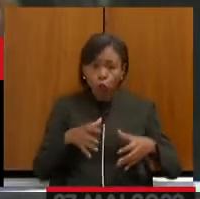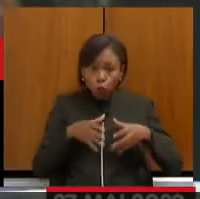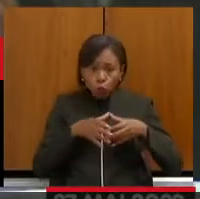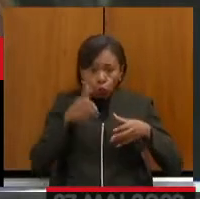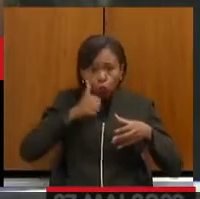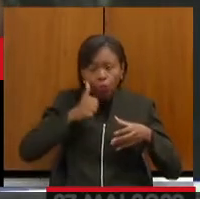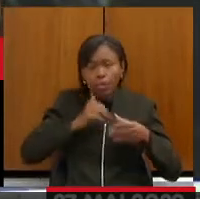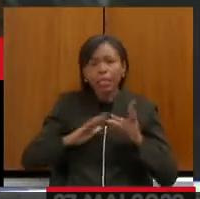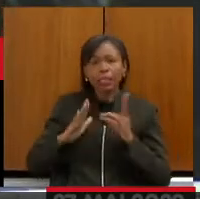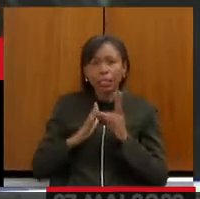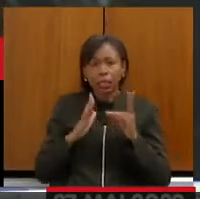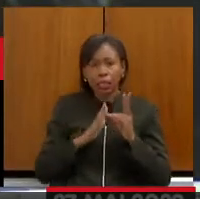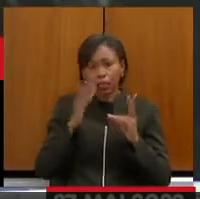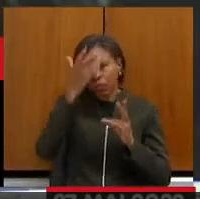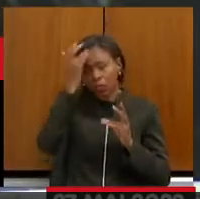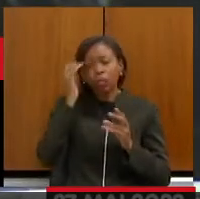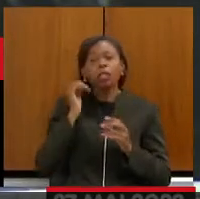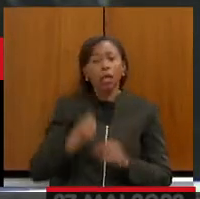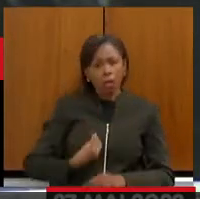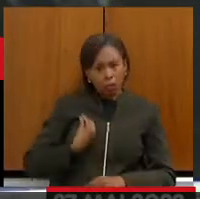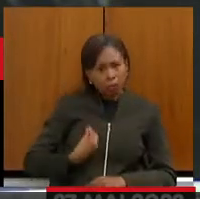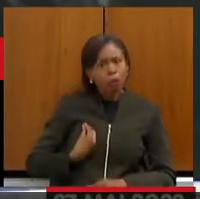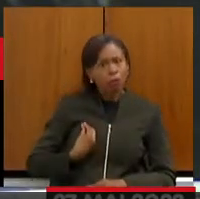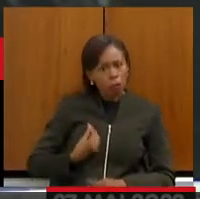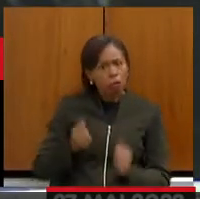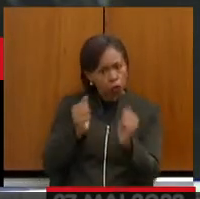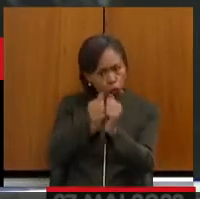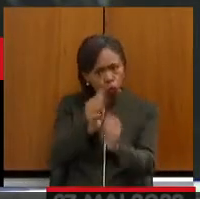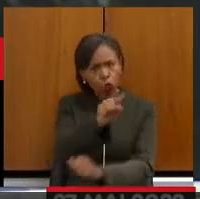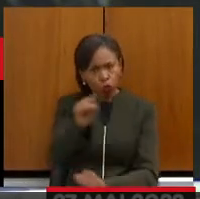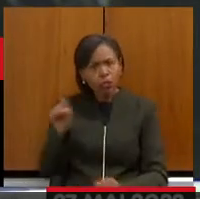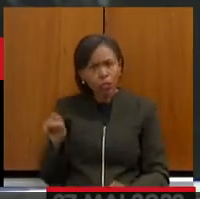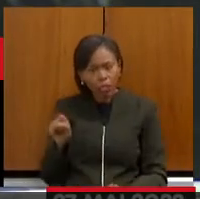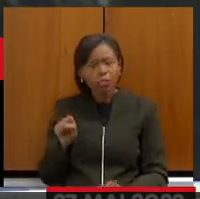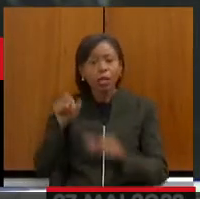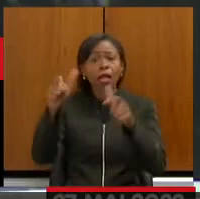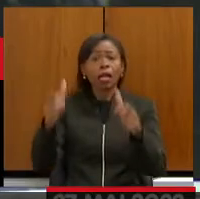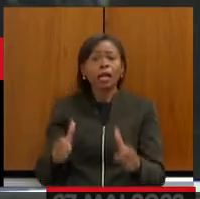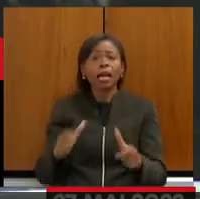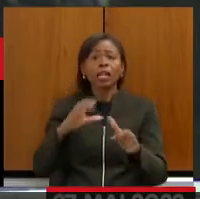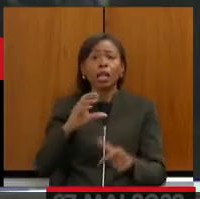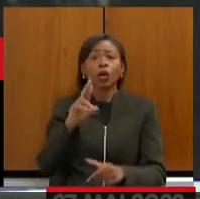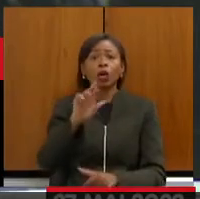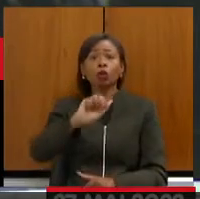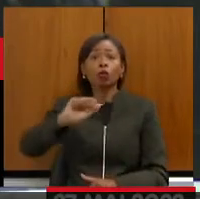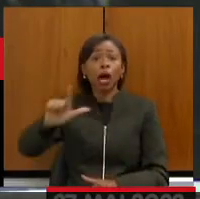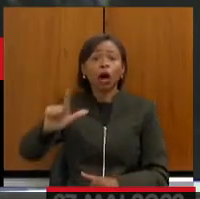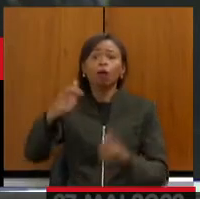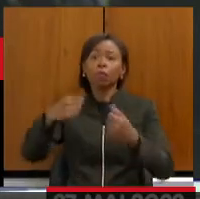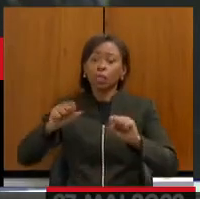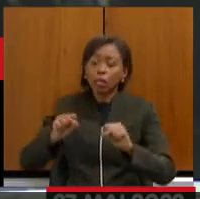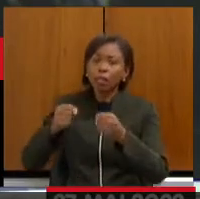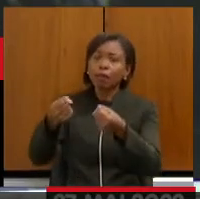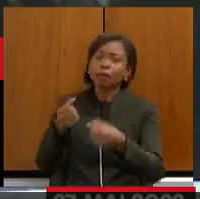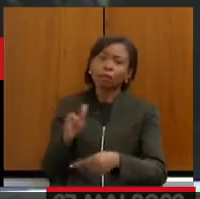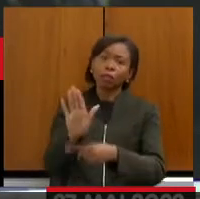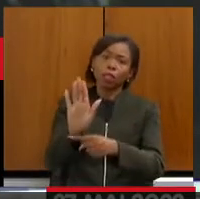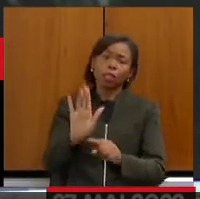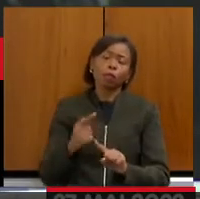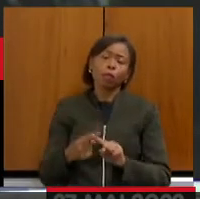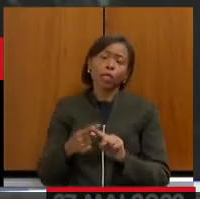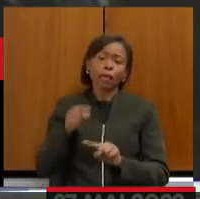existimos e resistimos e estamos com vocês e a Serra do Curral precisa ser defendida por que ela também é